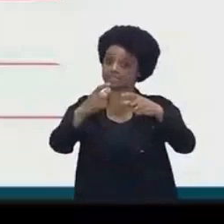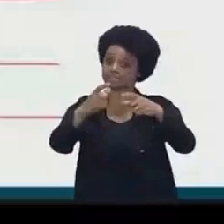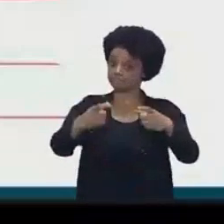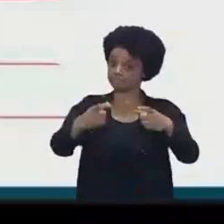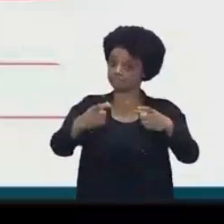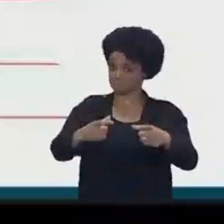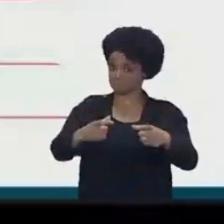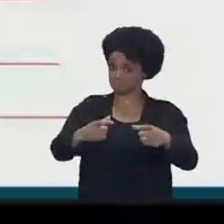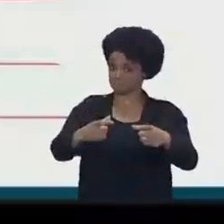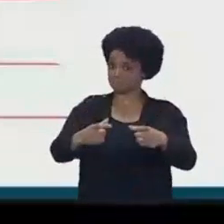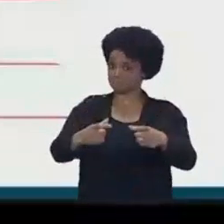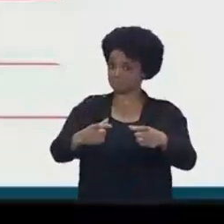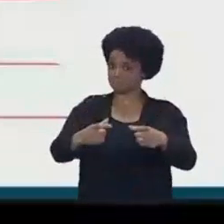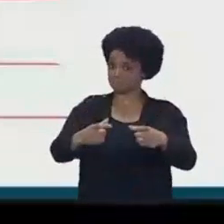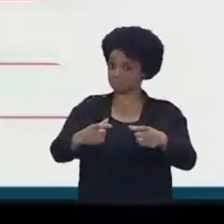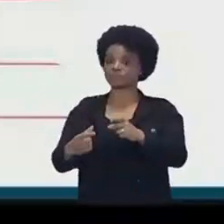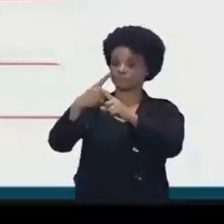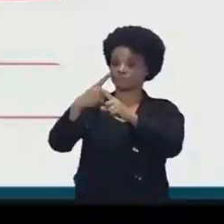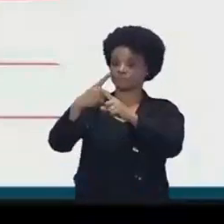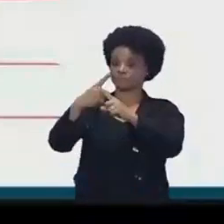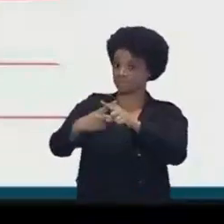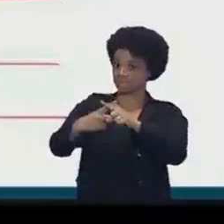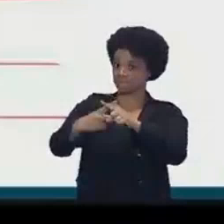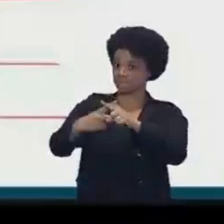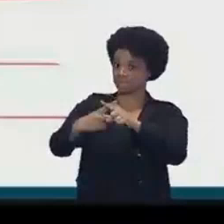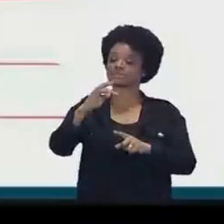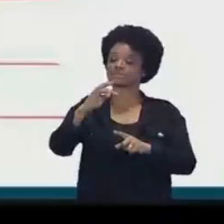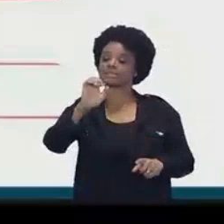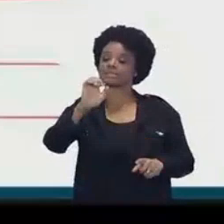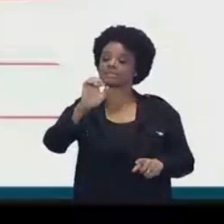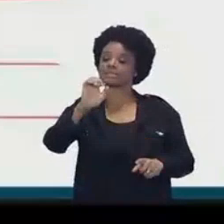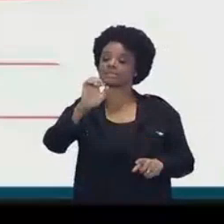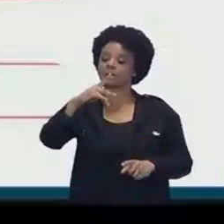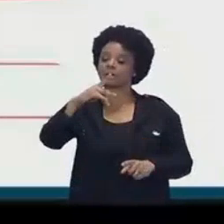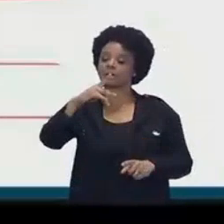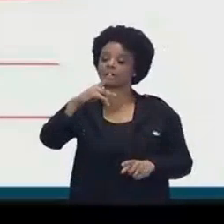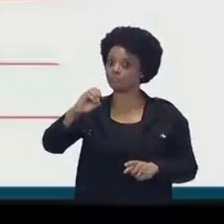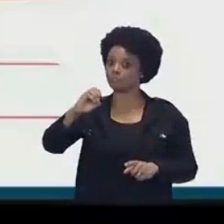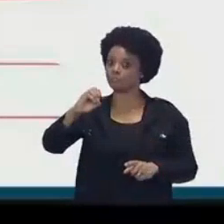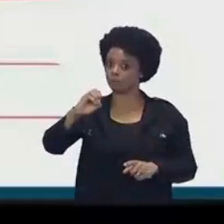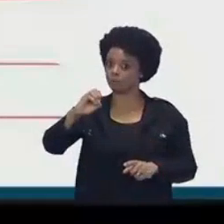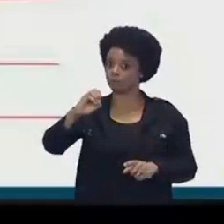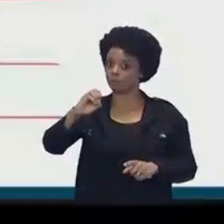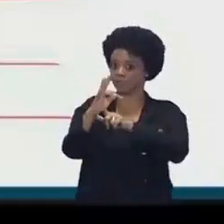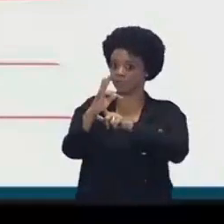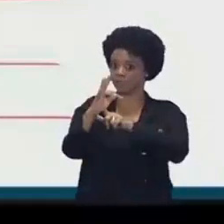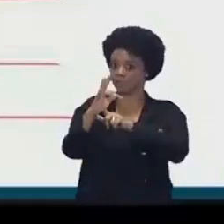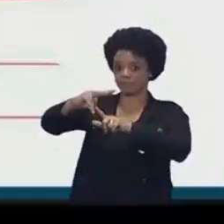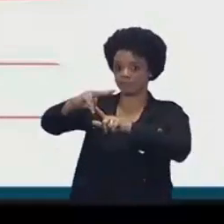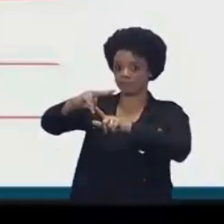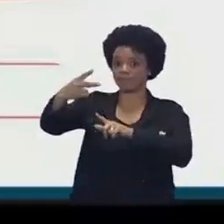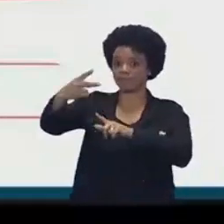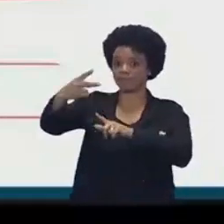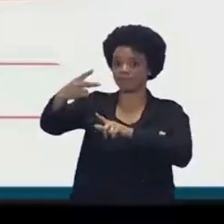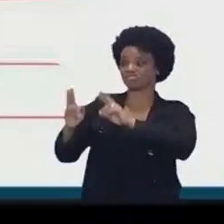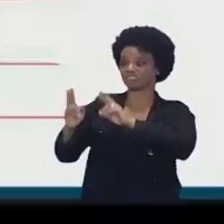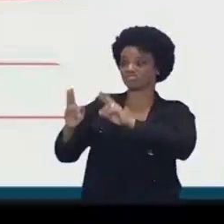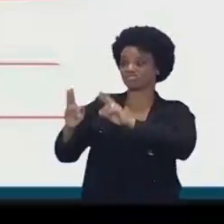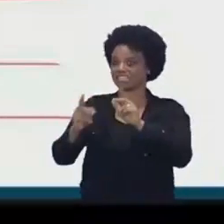entre o gráfico, você vê a diferença entre o gráfico S por T. Você vai ver o que?